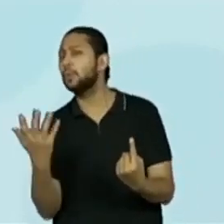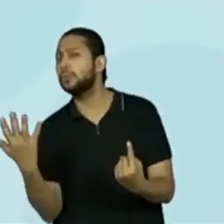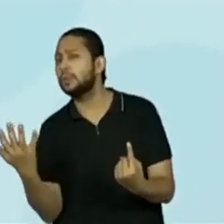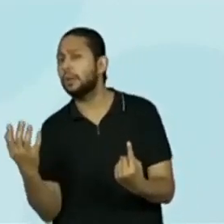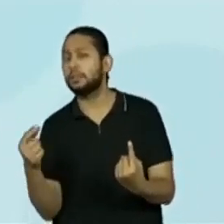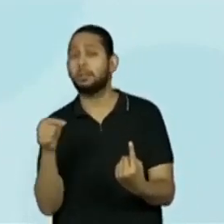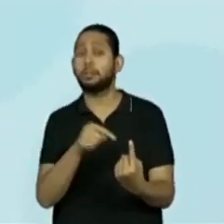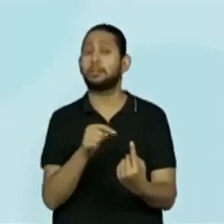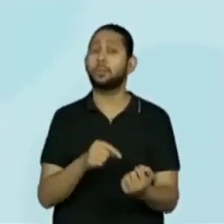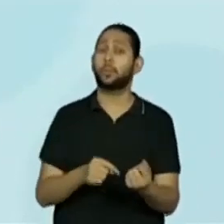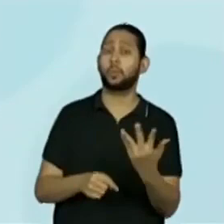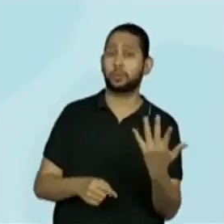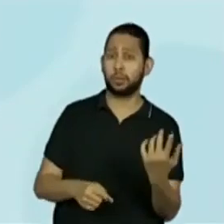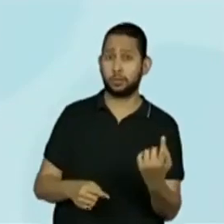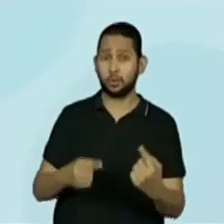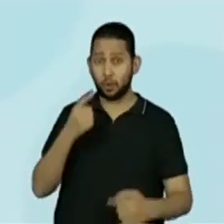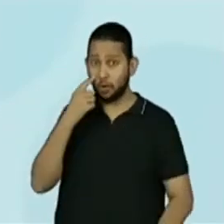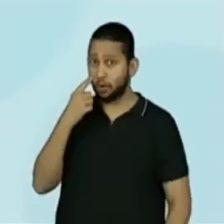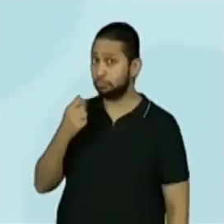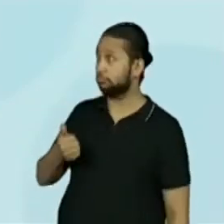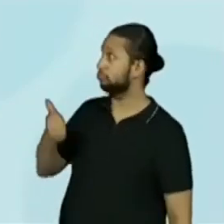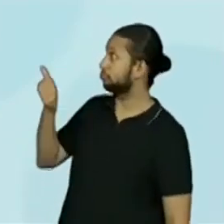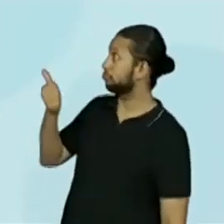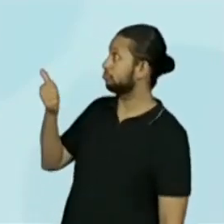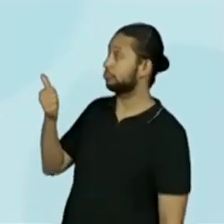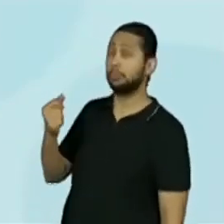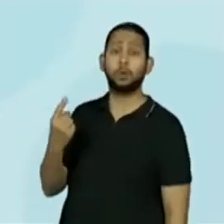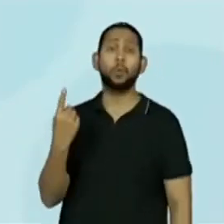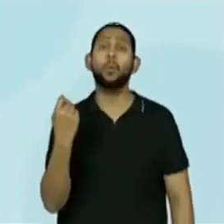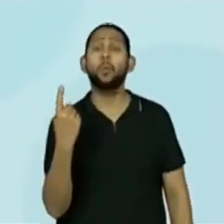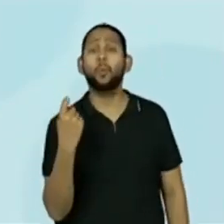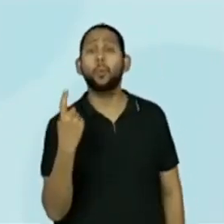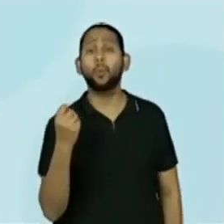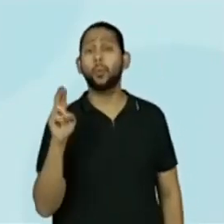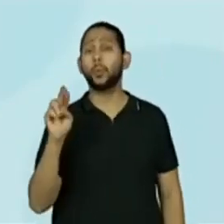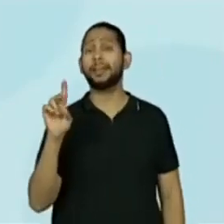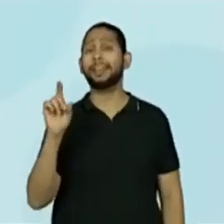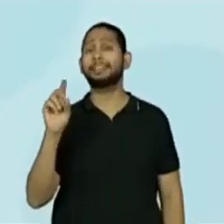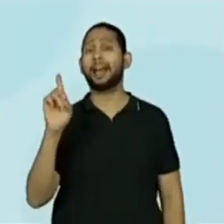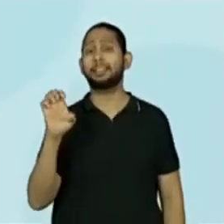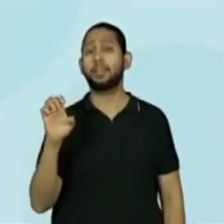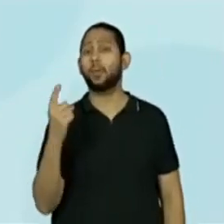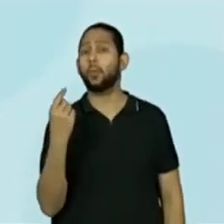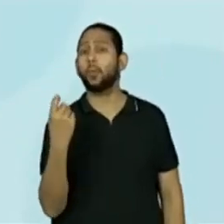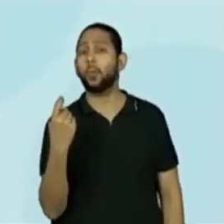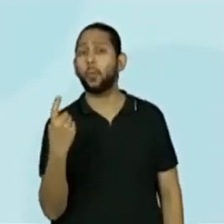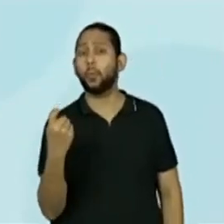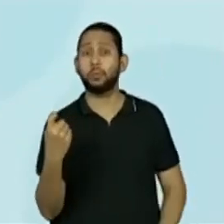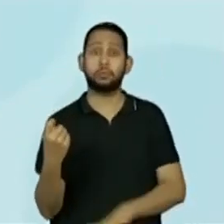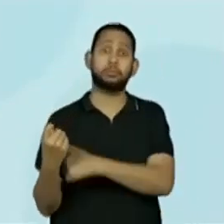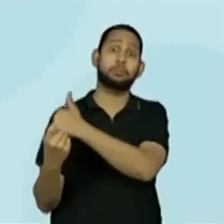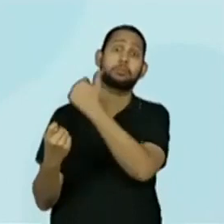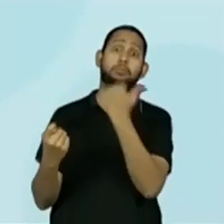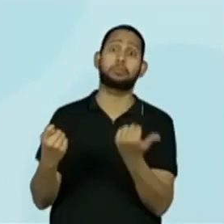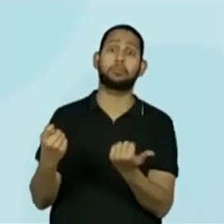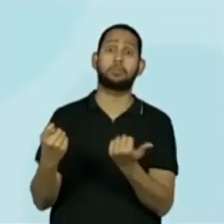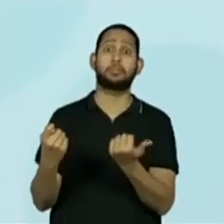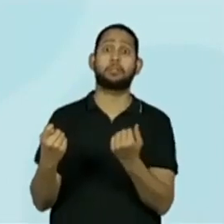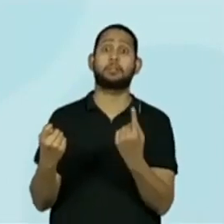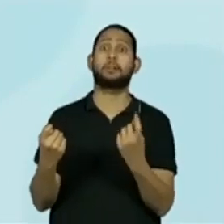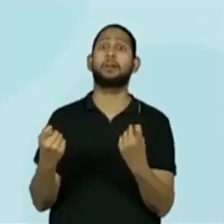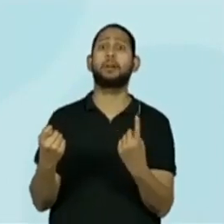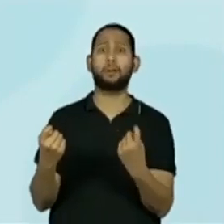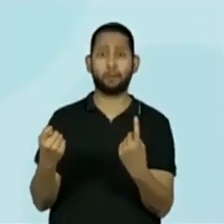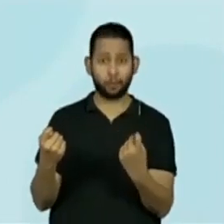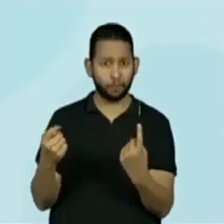quantidades diferentes. Esse daqui está na unidade, portanto, é uma unidade. Este outro também está na